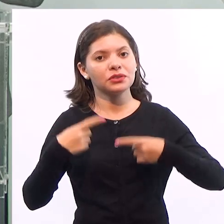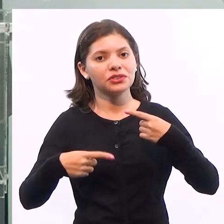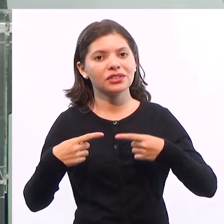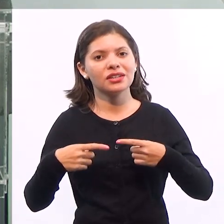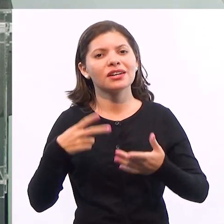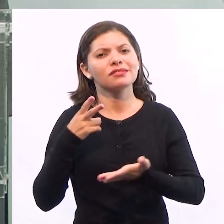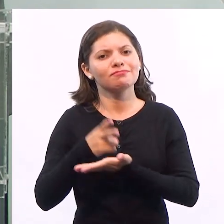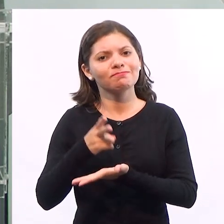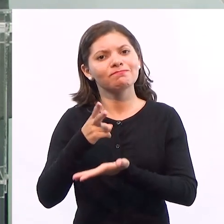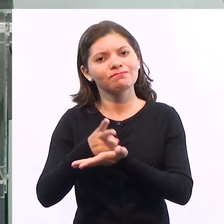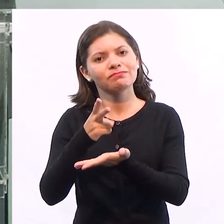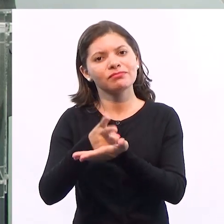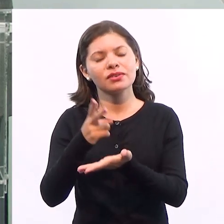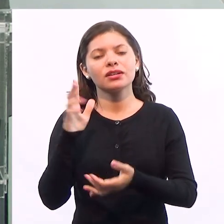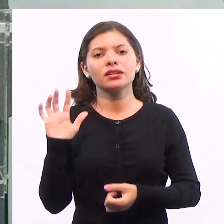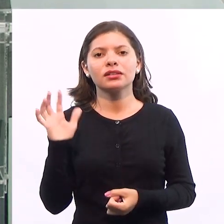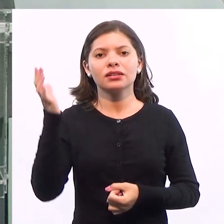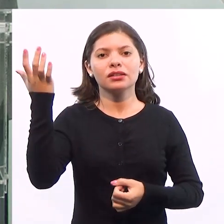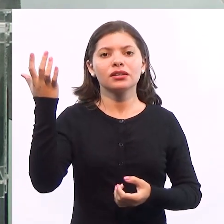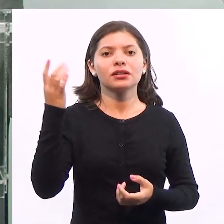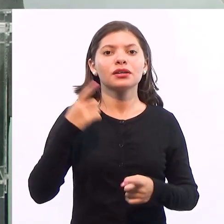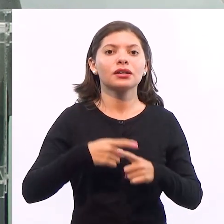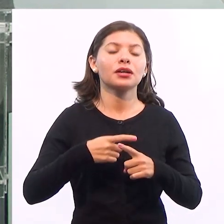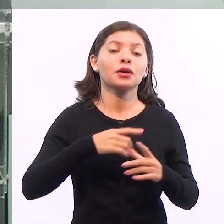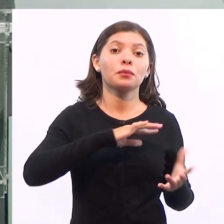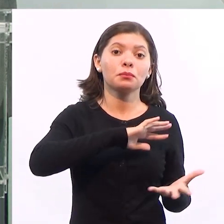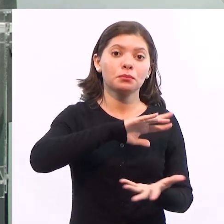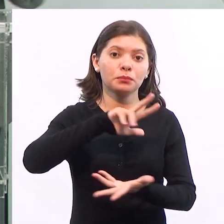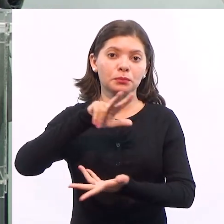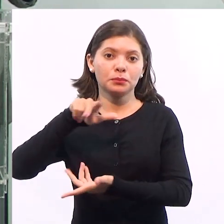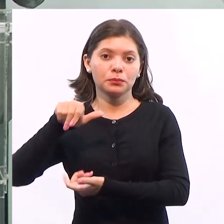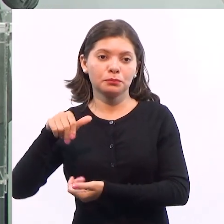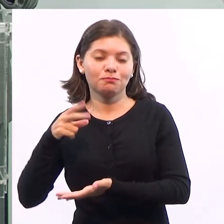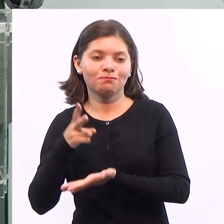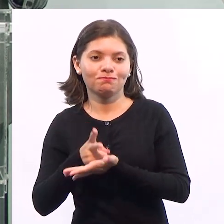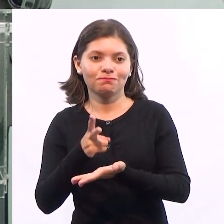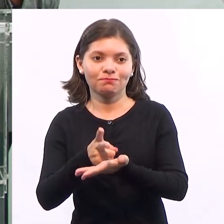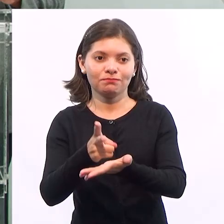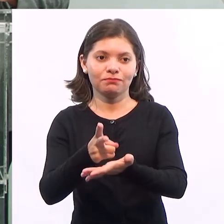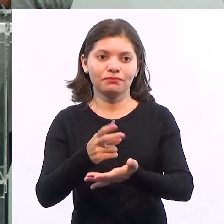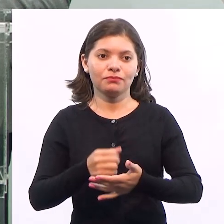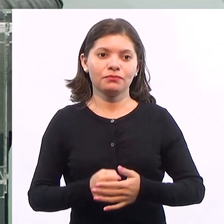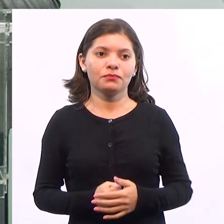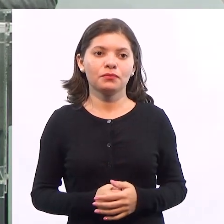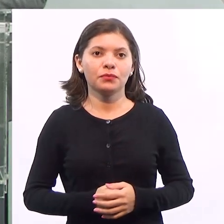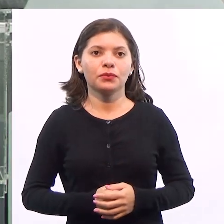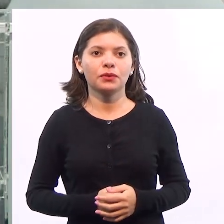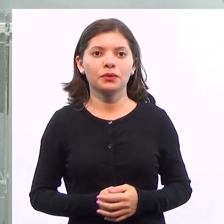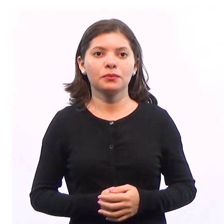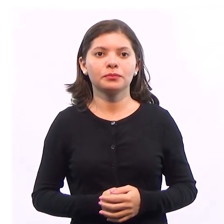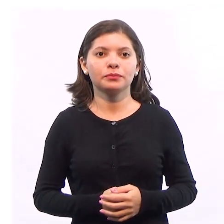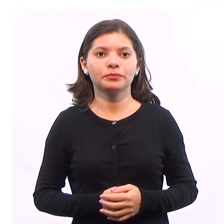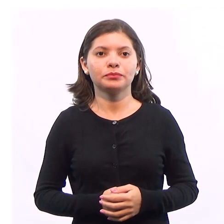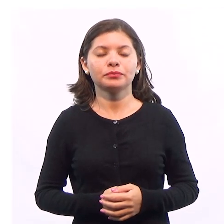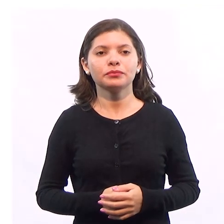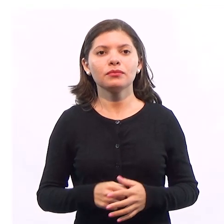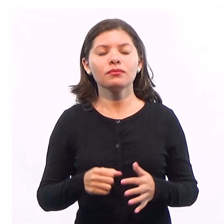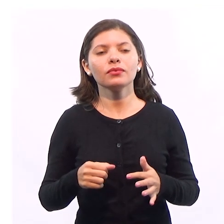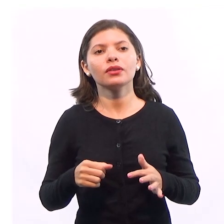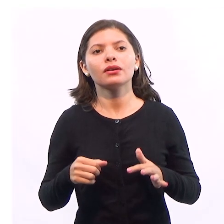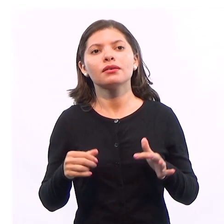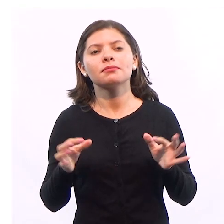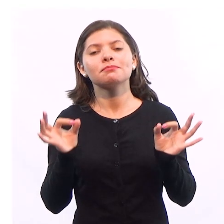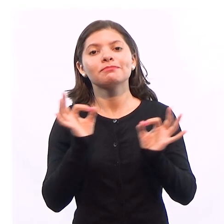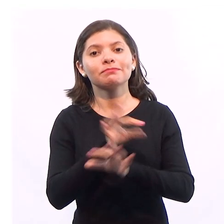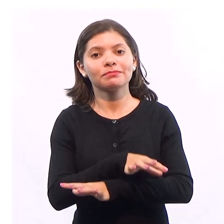sempre vai trazendo situações novas, porque o mundo está em constante mutação. Vamos seguindo. Para